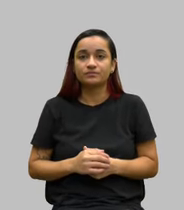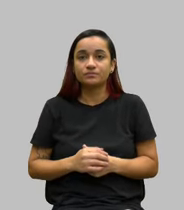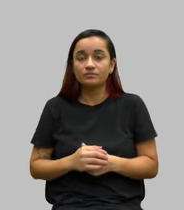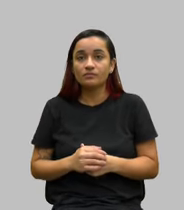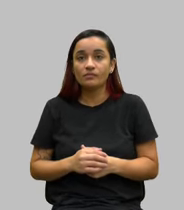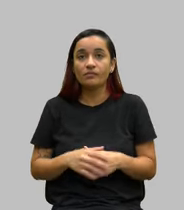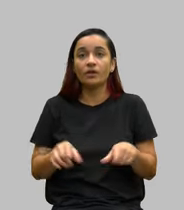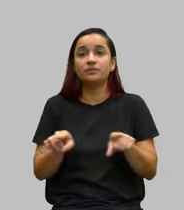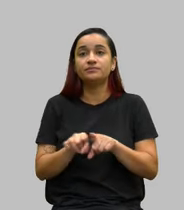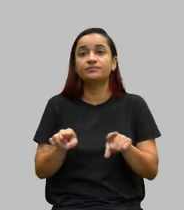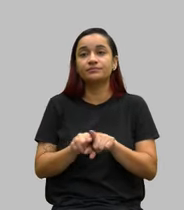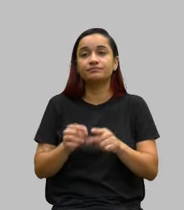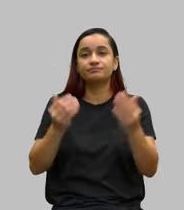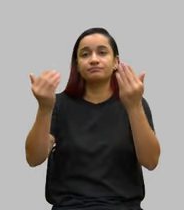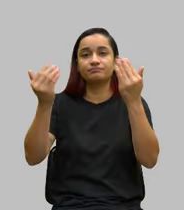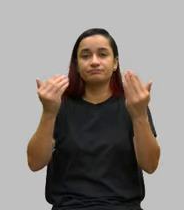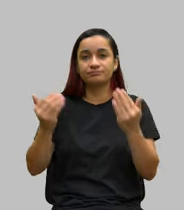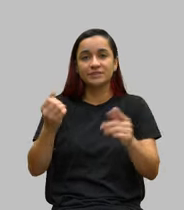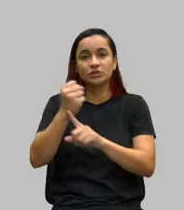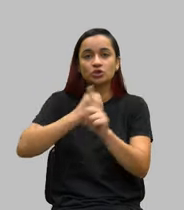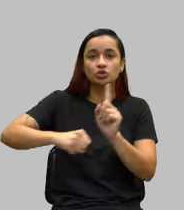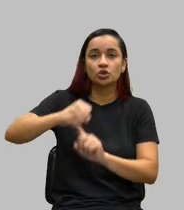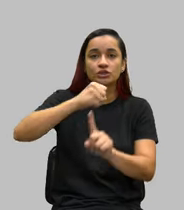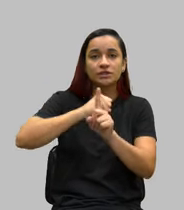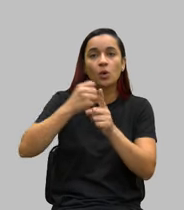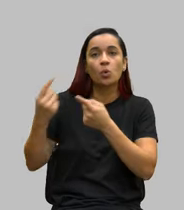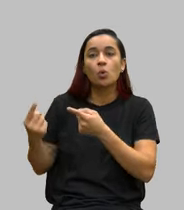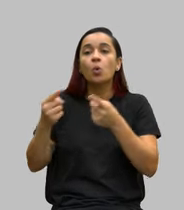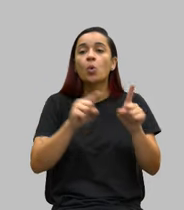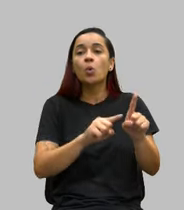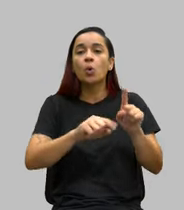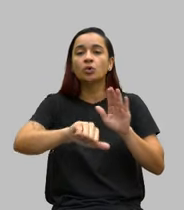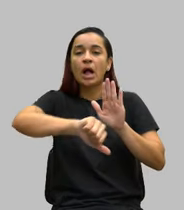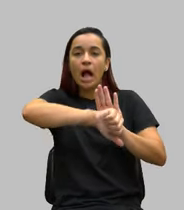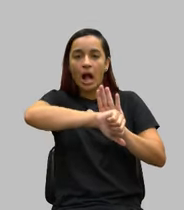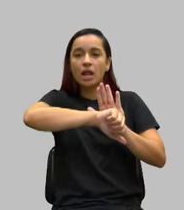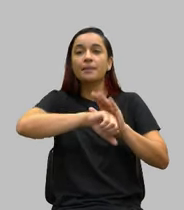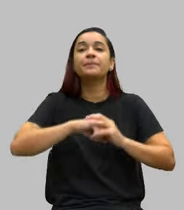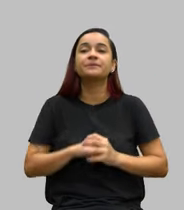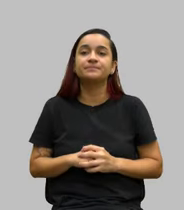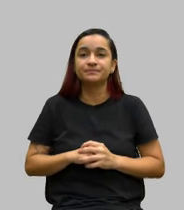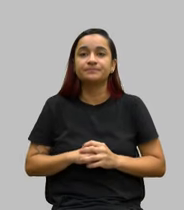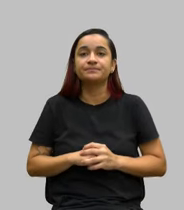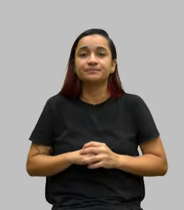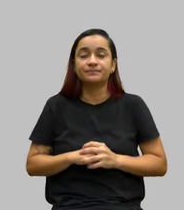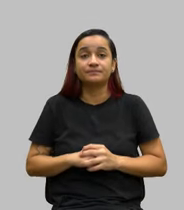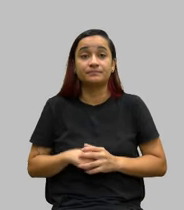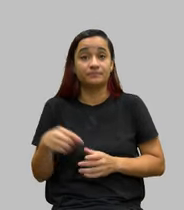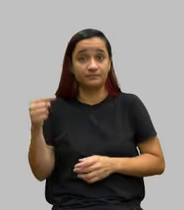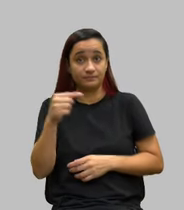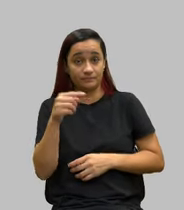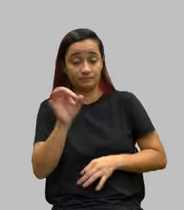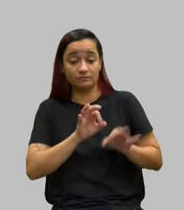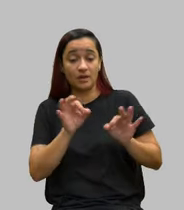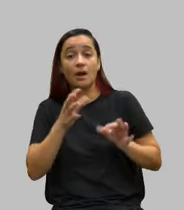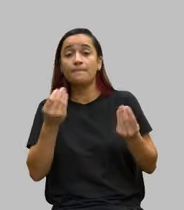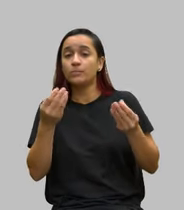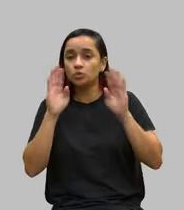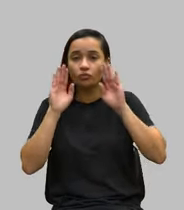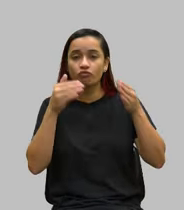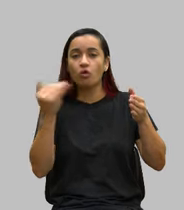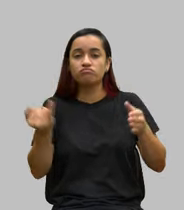social a criminalidade a prevenção Deputado iso tem sido um foco muito importante da